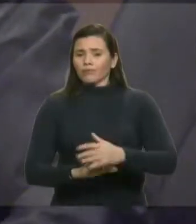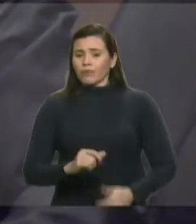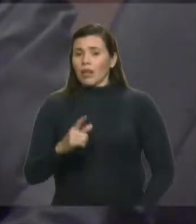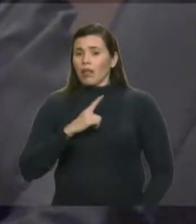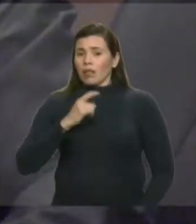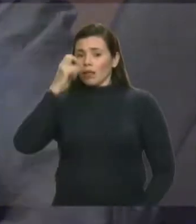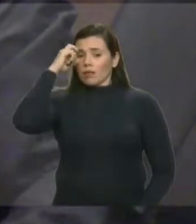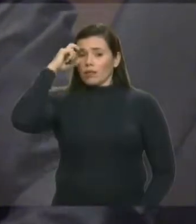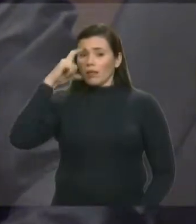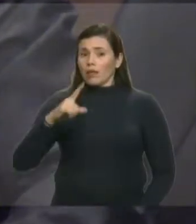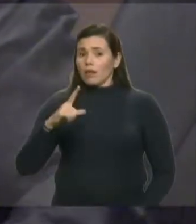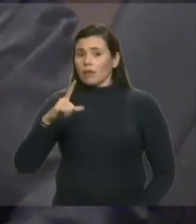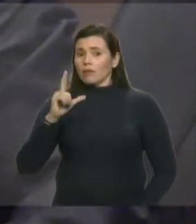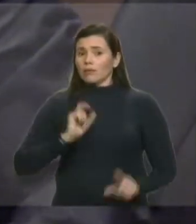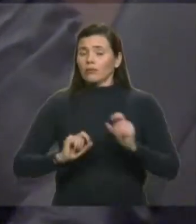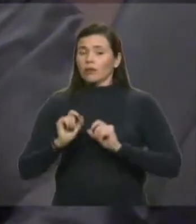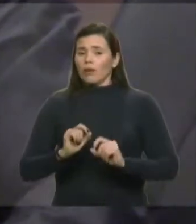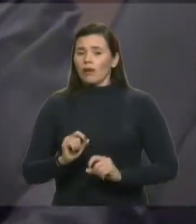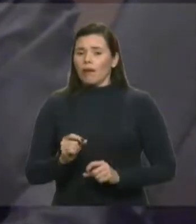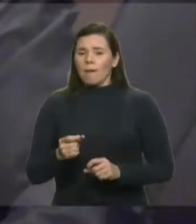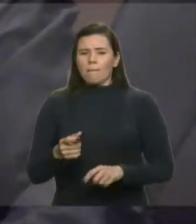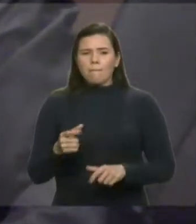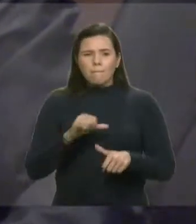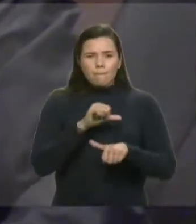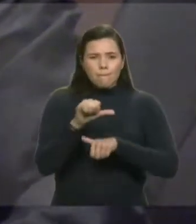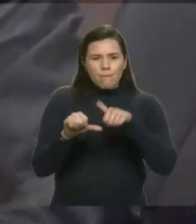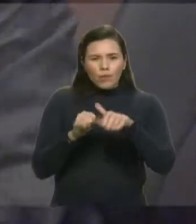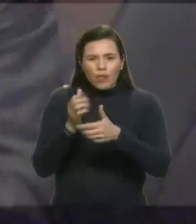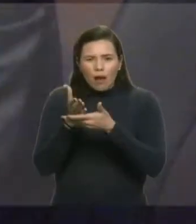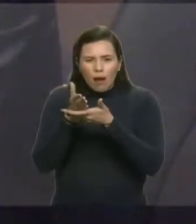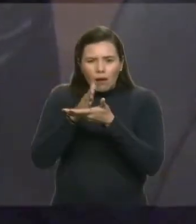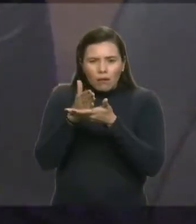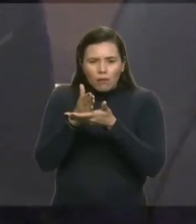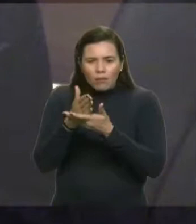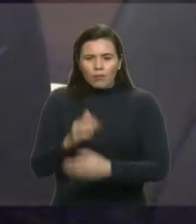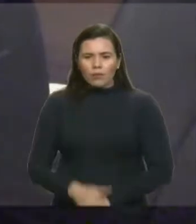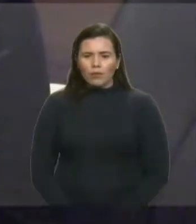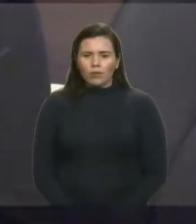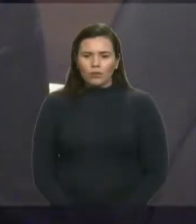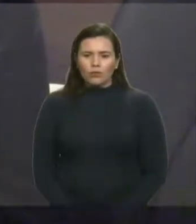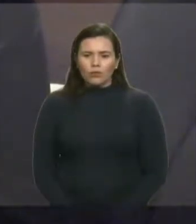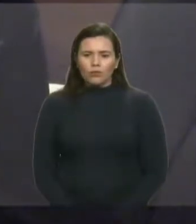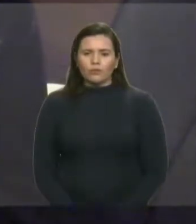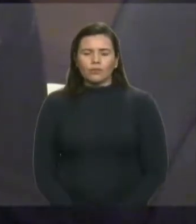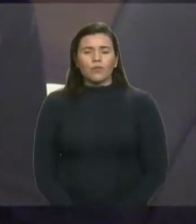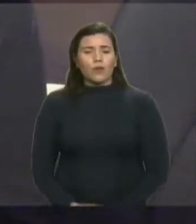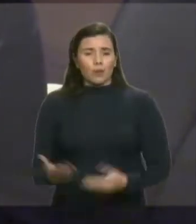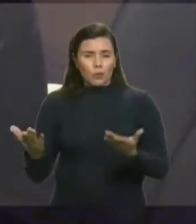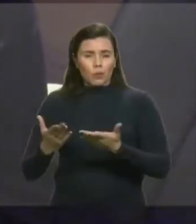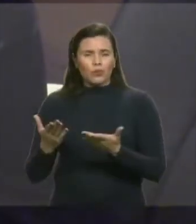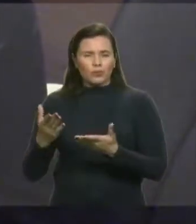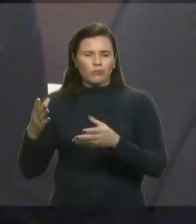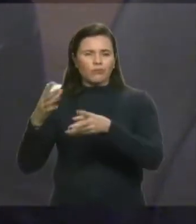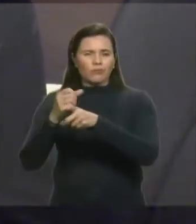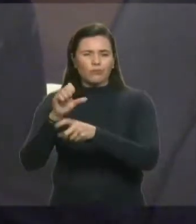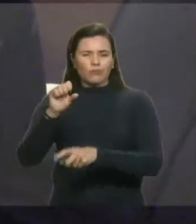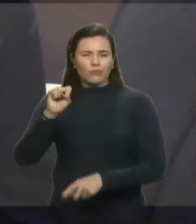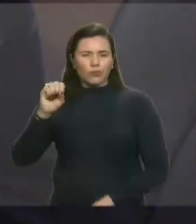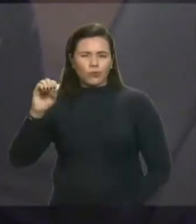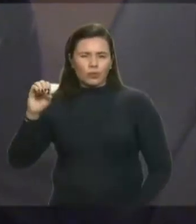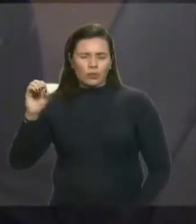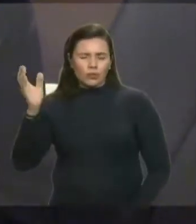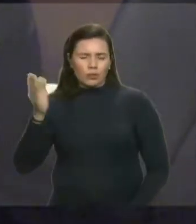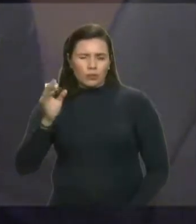o zoneamento, alterar de 80, da preservação de 80 de cada